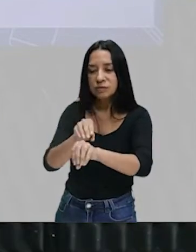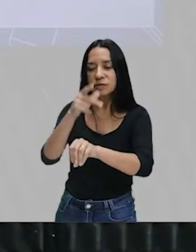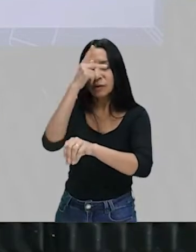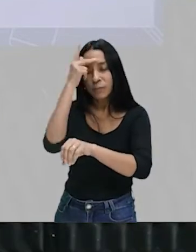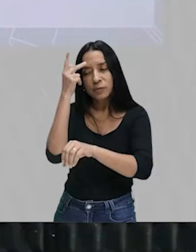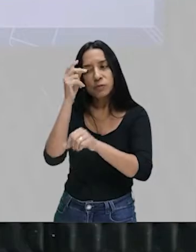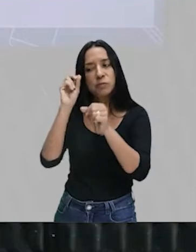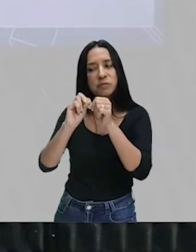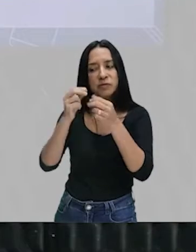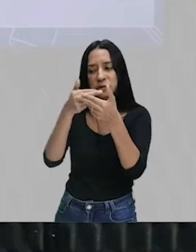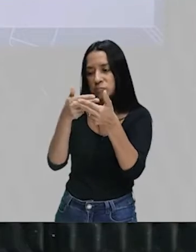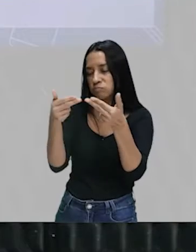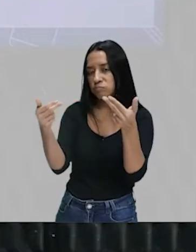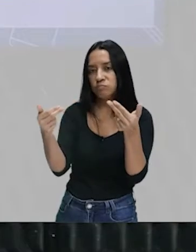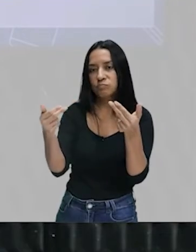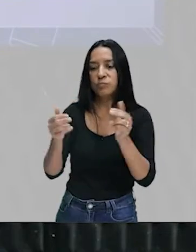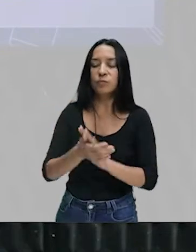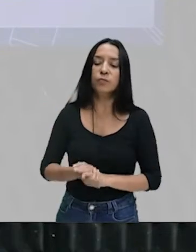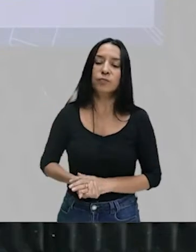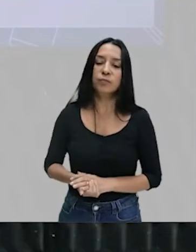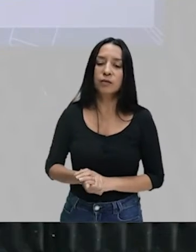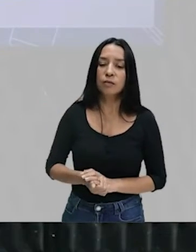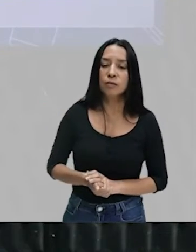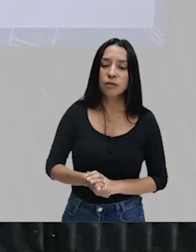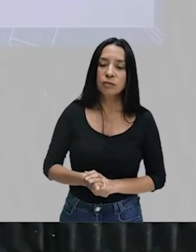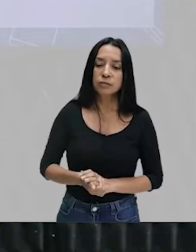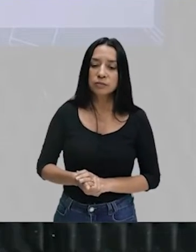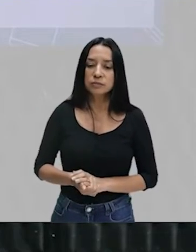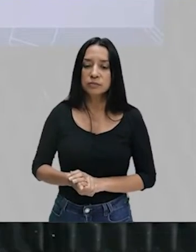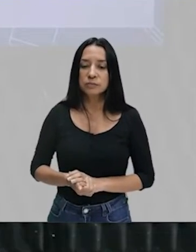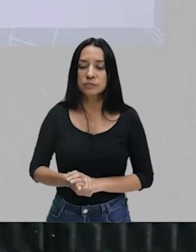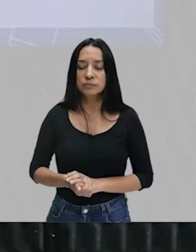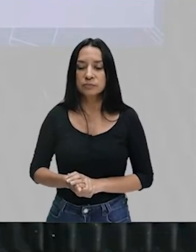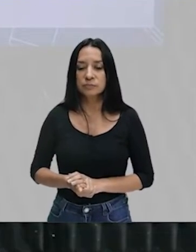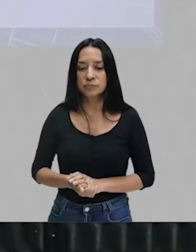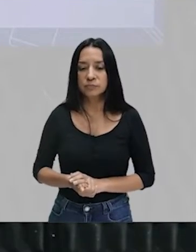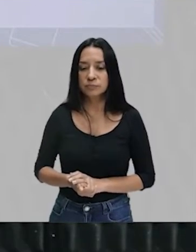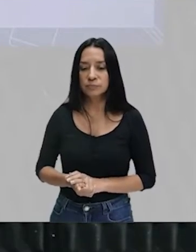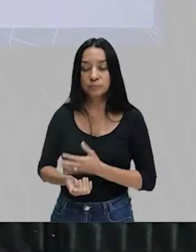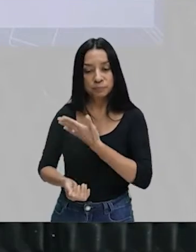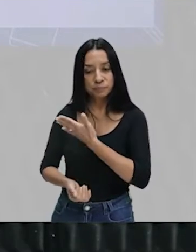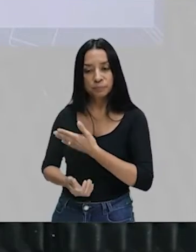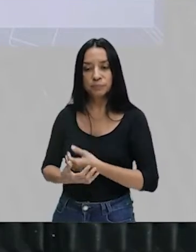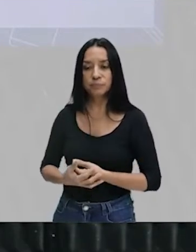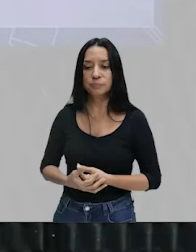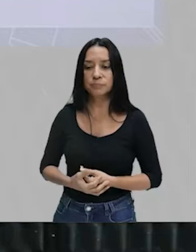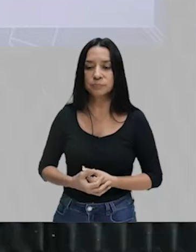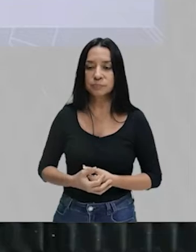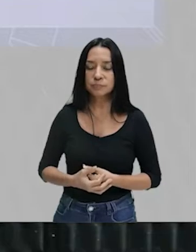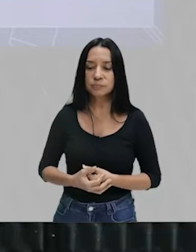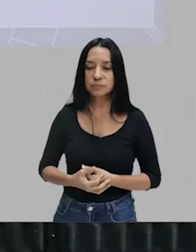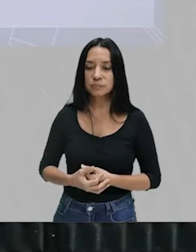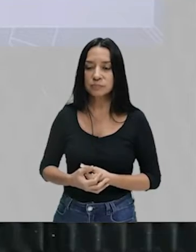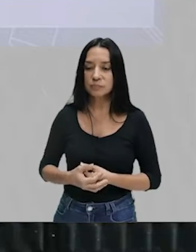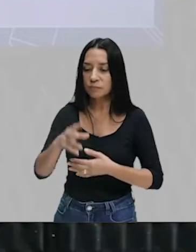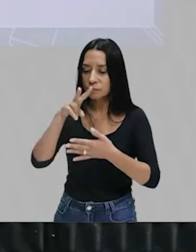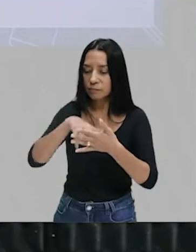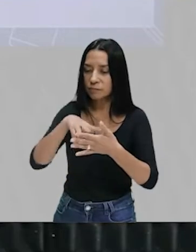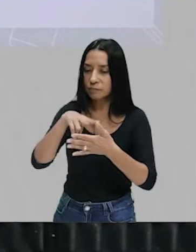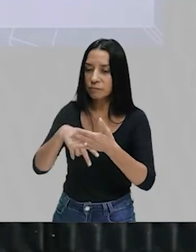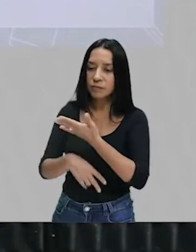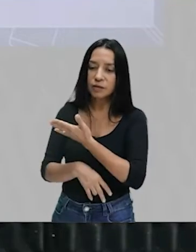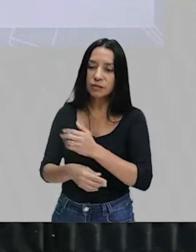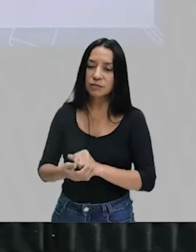algo tá então a pergunta vem vídeos com a abreviação de ai White funcionam como